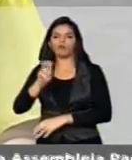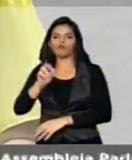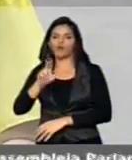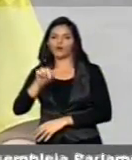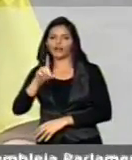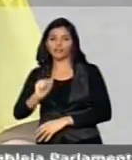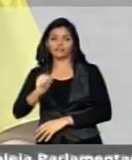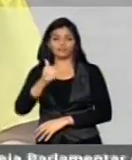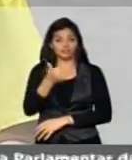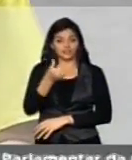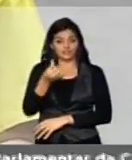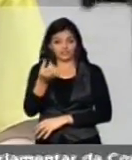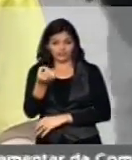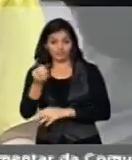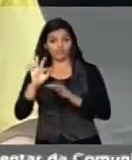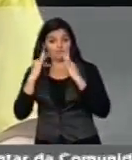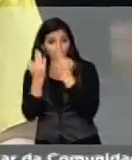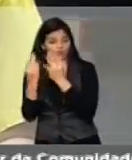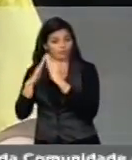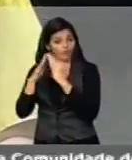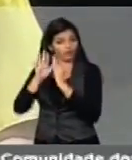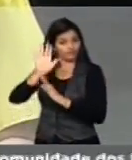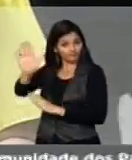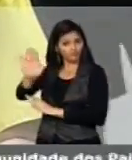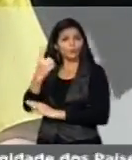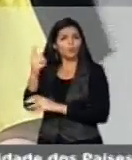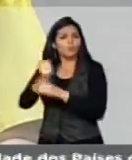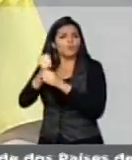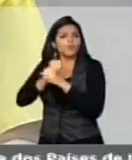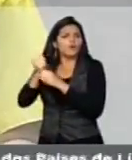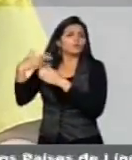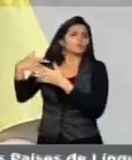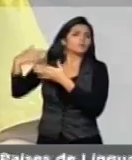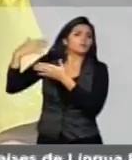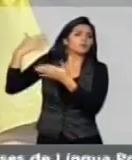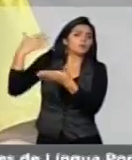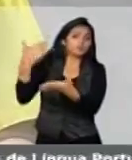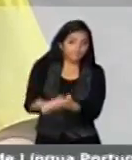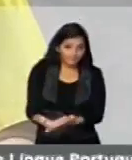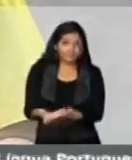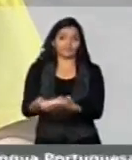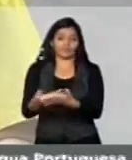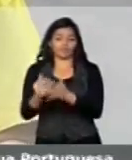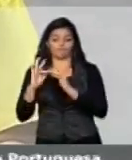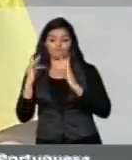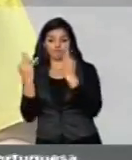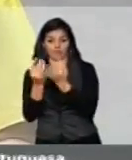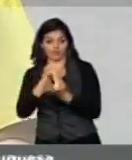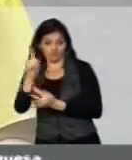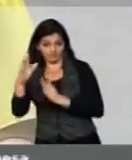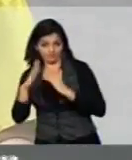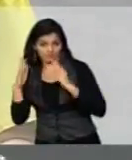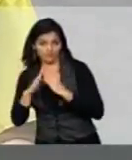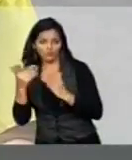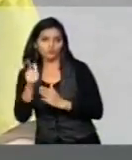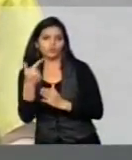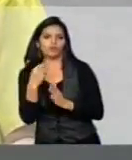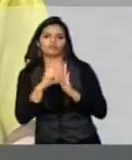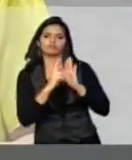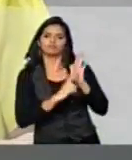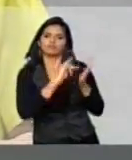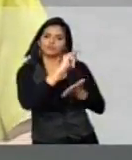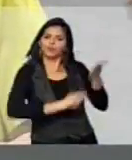160 famílias. Passado mais de um ano hoje, as famílias não têm a